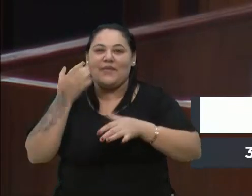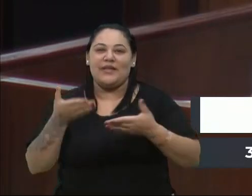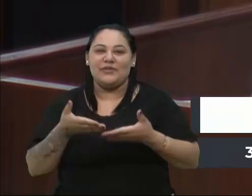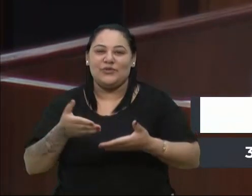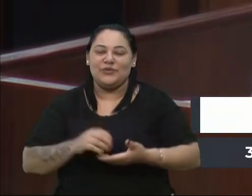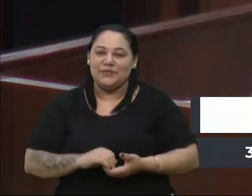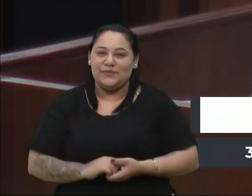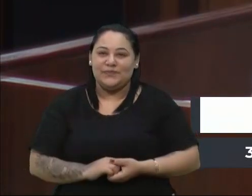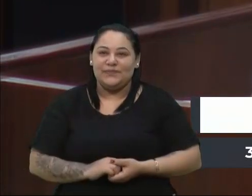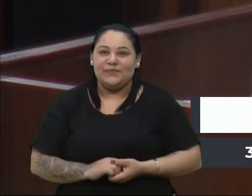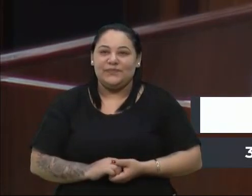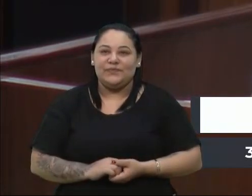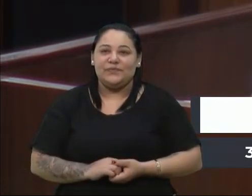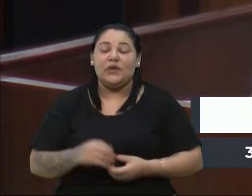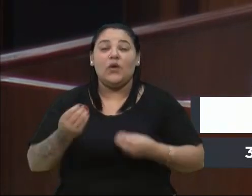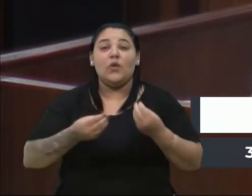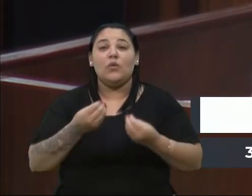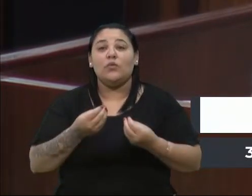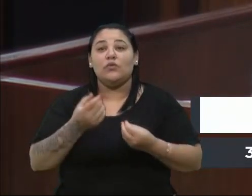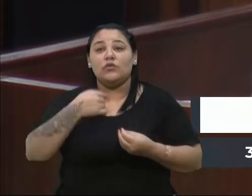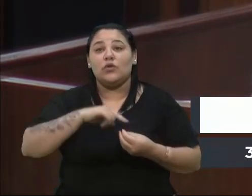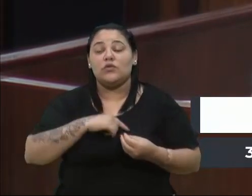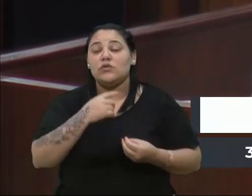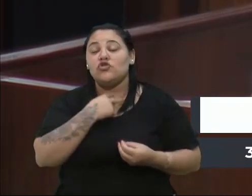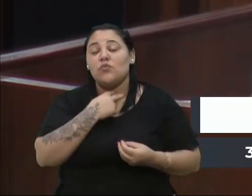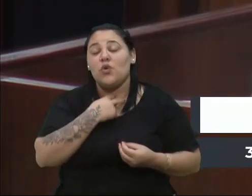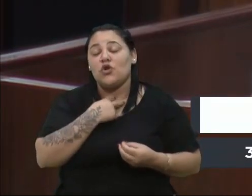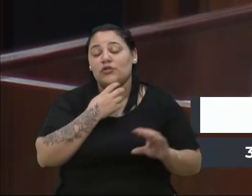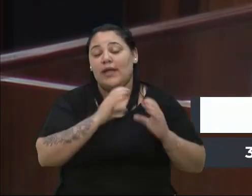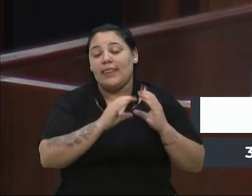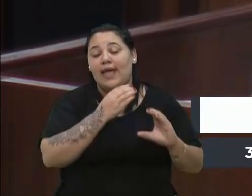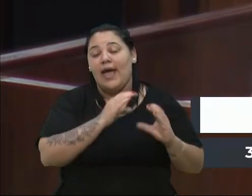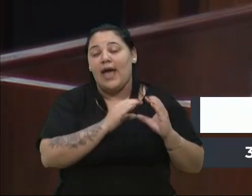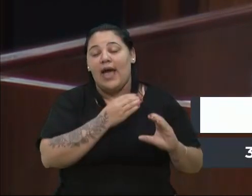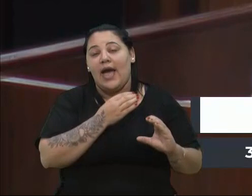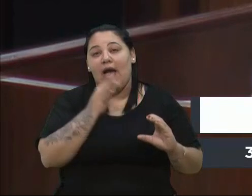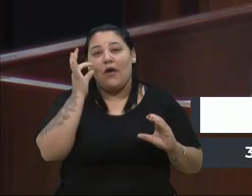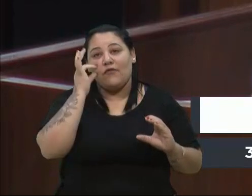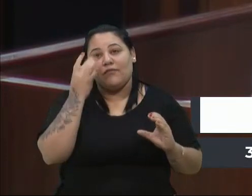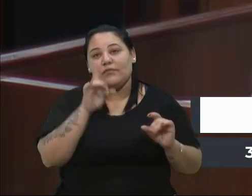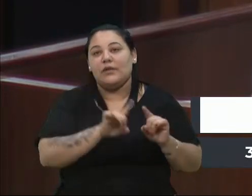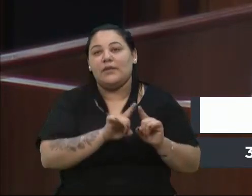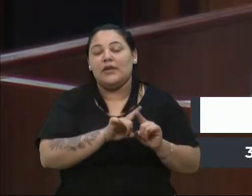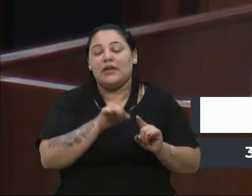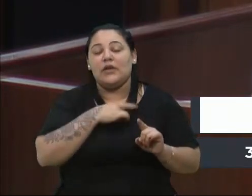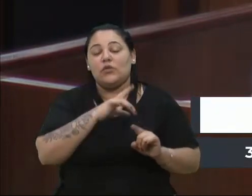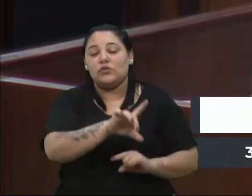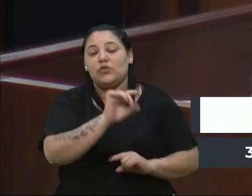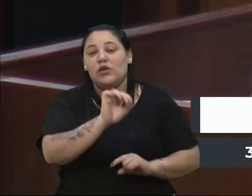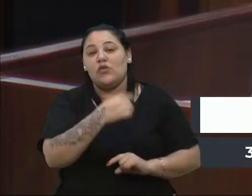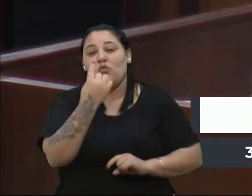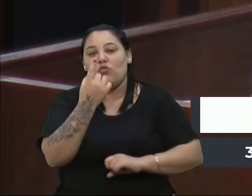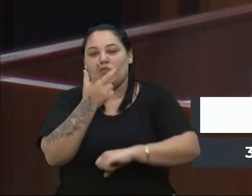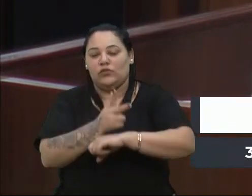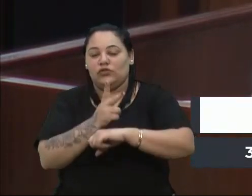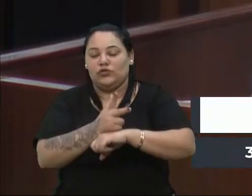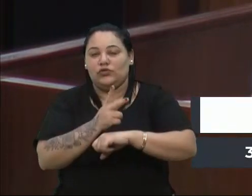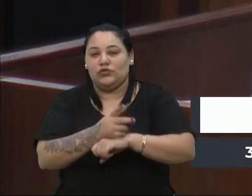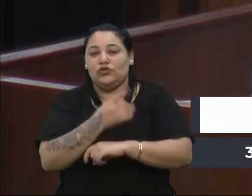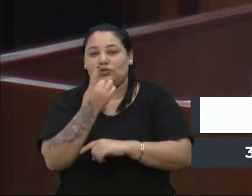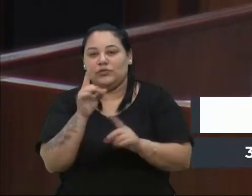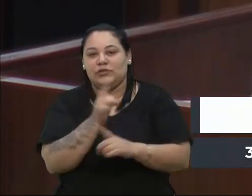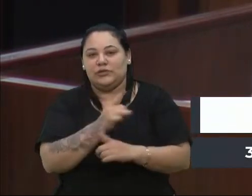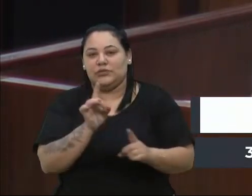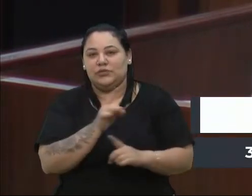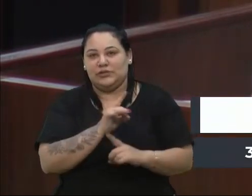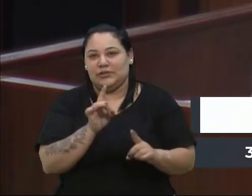como não vamos poder cantar ao vivo, eu selecionei um vídeo de um dos espetáculos, de uma das músicas do espetáculo do coro,